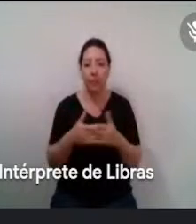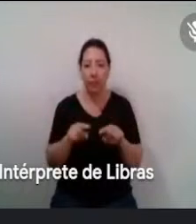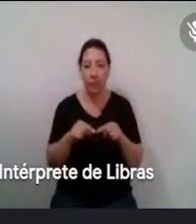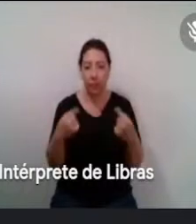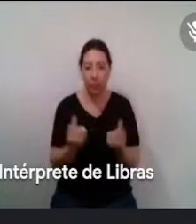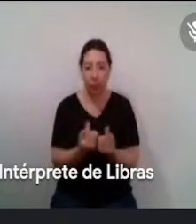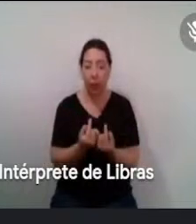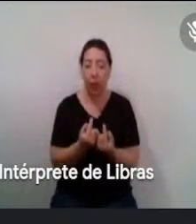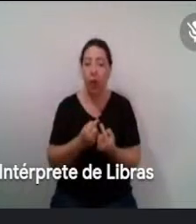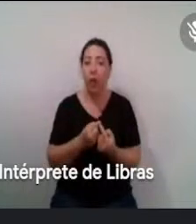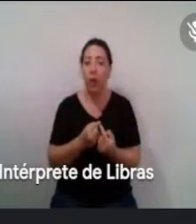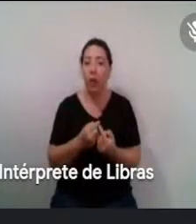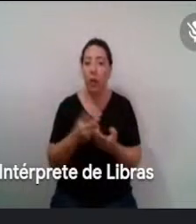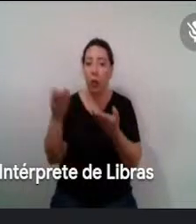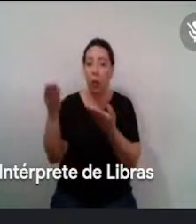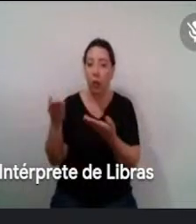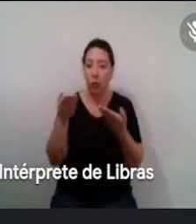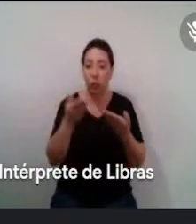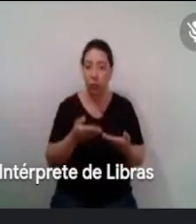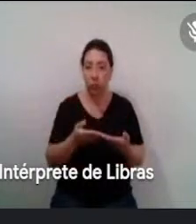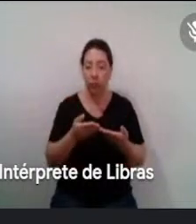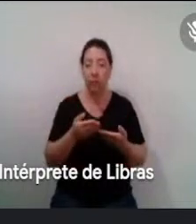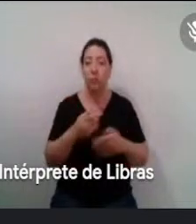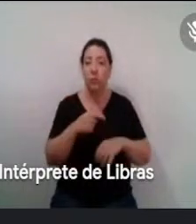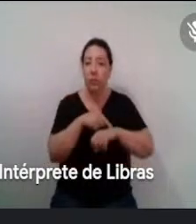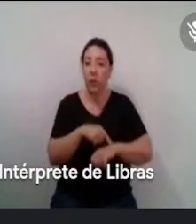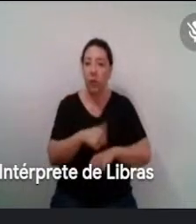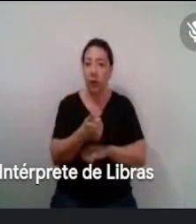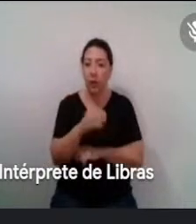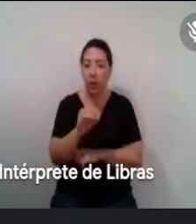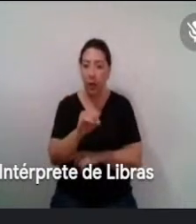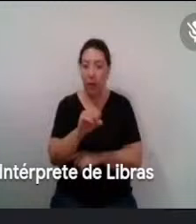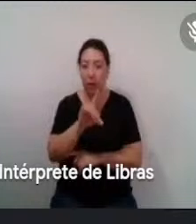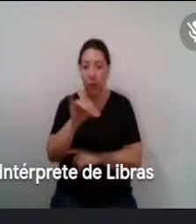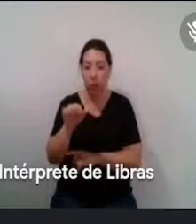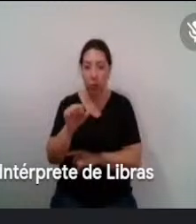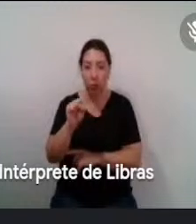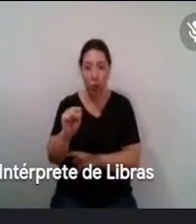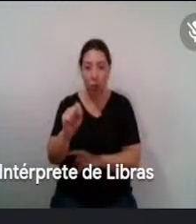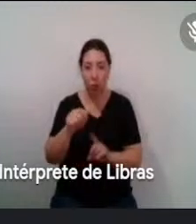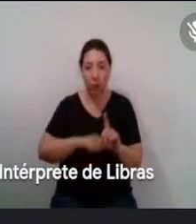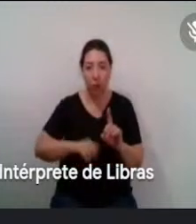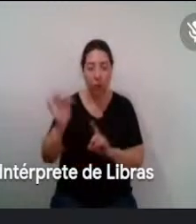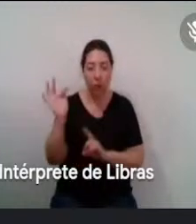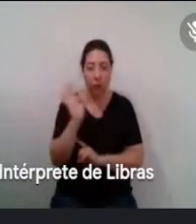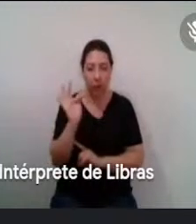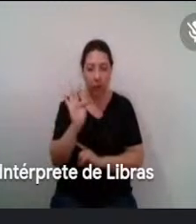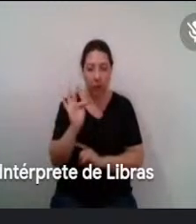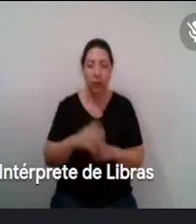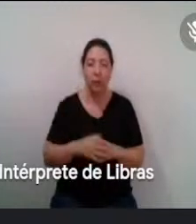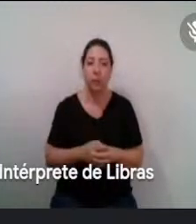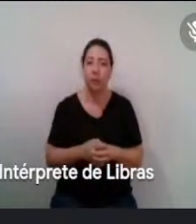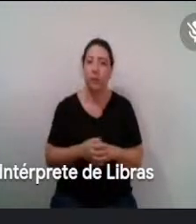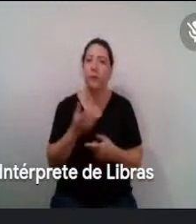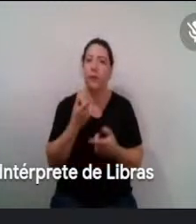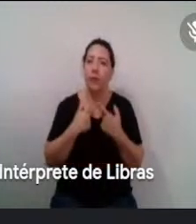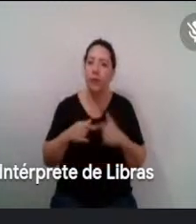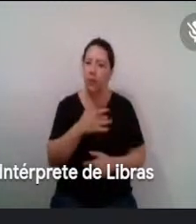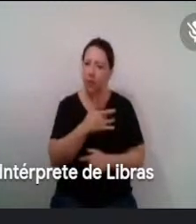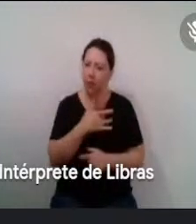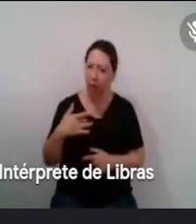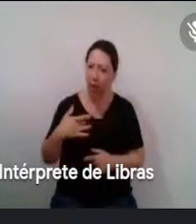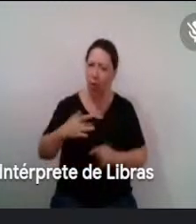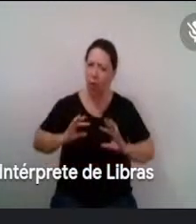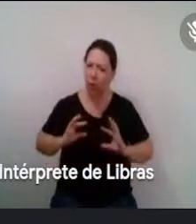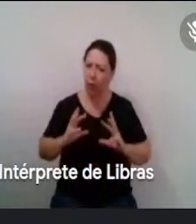convocando-os para a sessão das 10 horas do dia 8 de fevereiro do ano em curso, desejando a todos muita saúde e melhoras